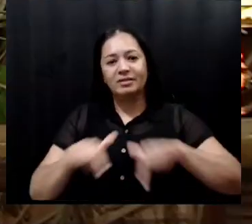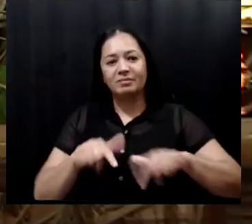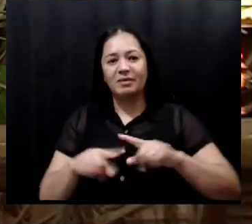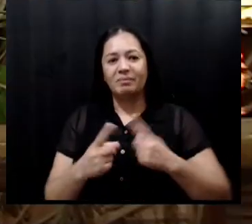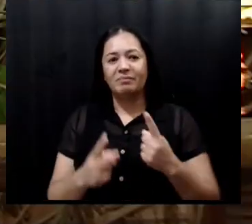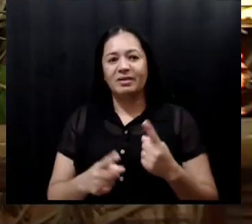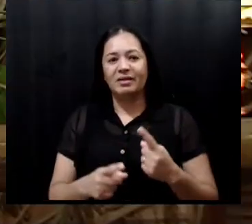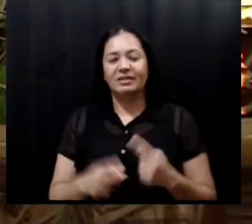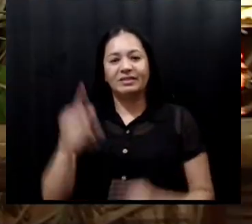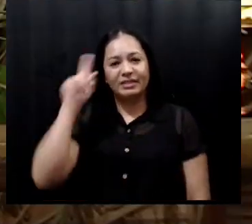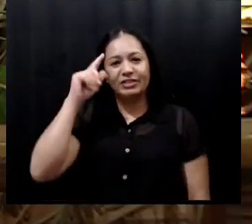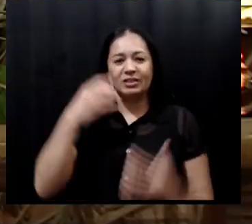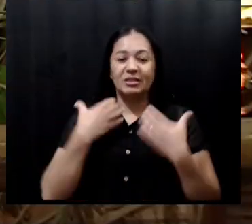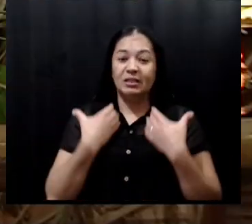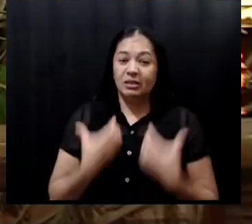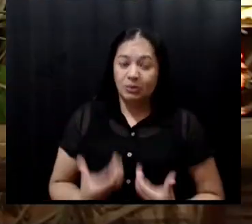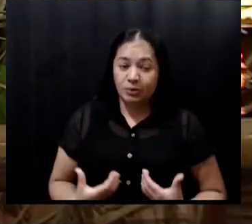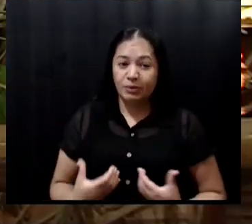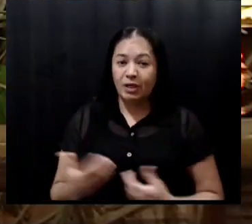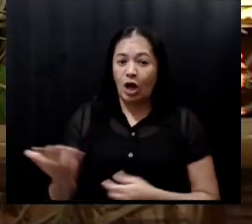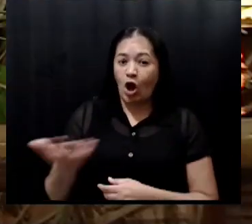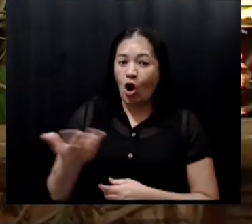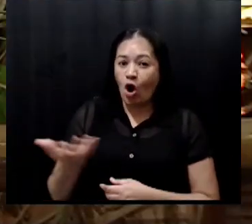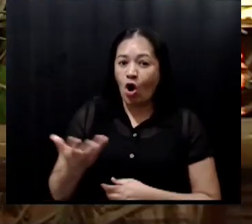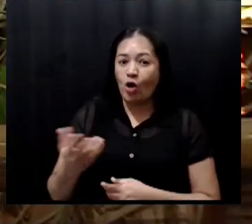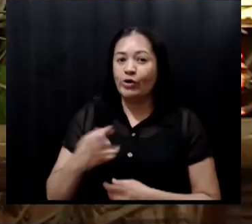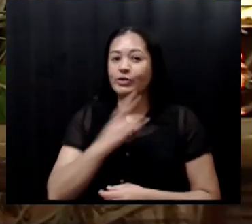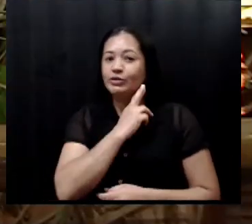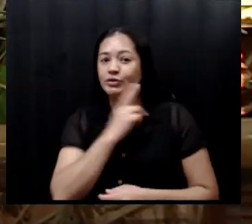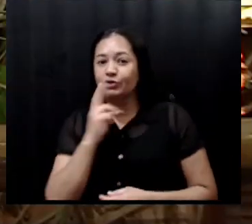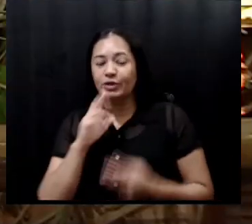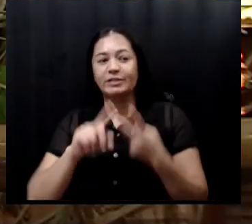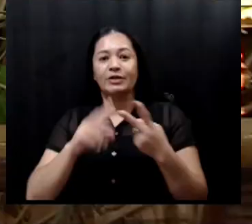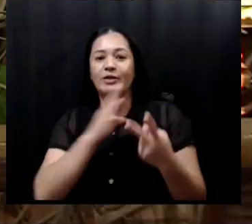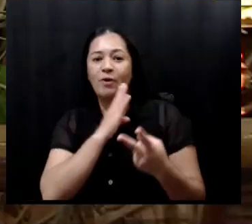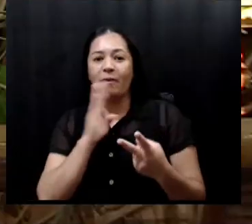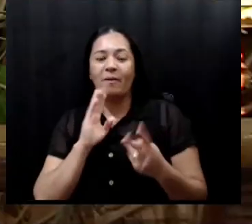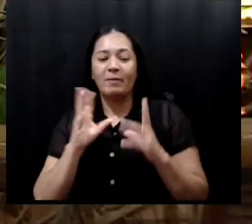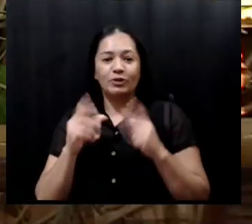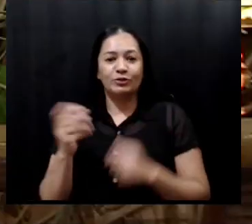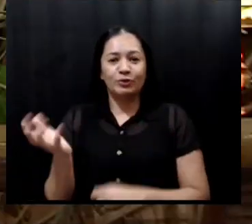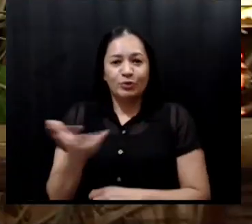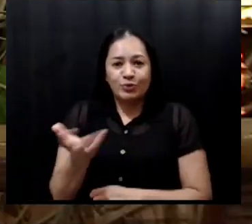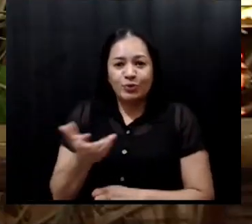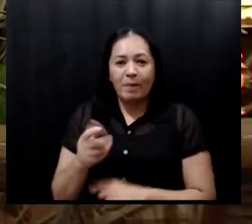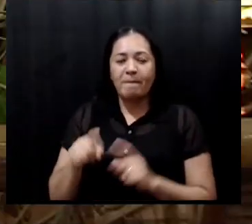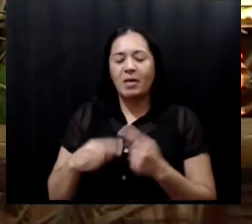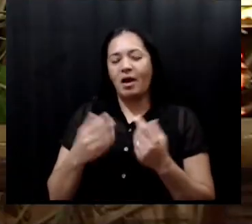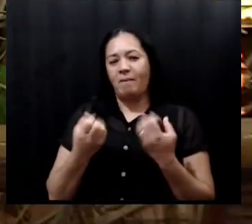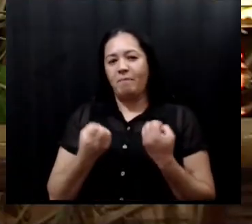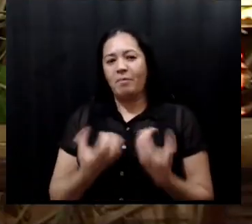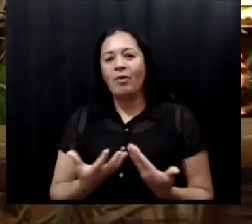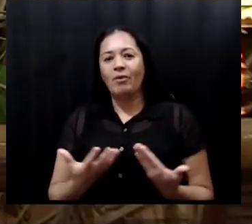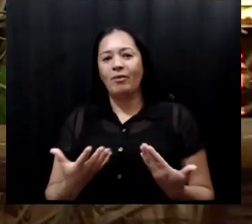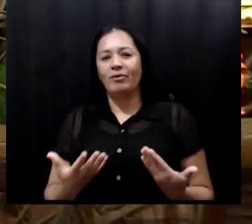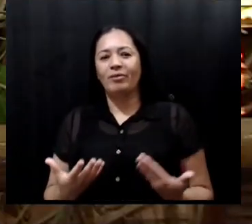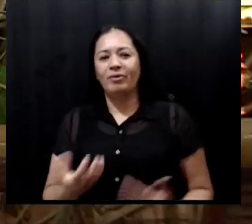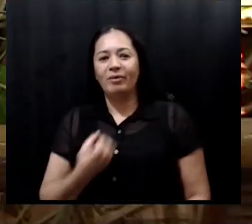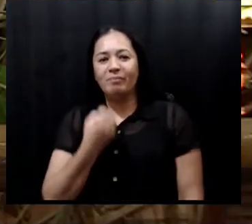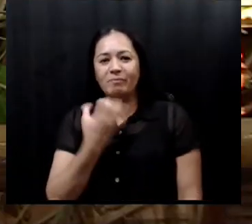que é corrido tanto no restaurante quanto no bar, né? Mas é uma correria boa, né? A gente sabe que pra frente vai ser muito